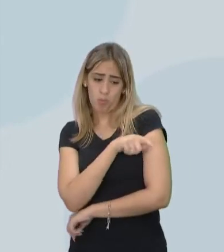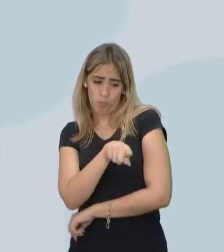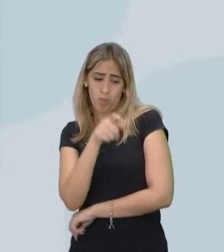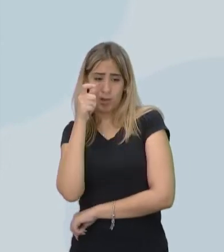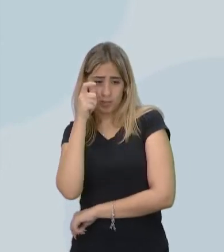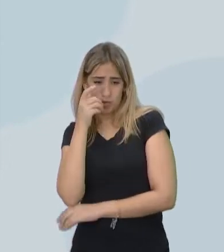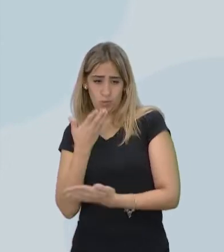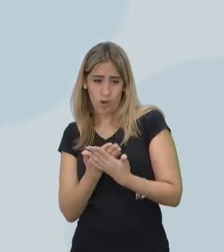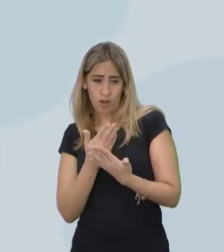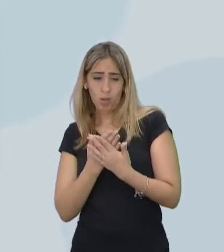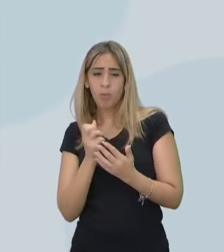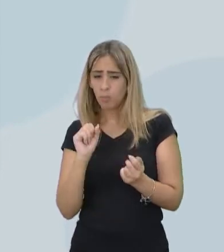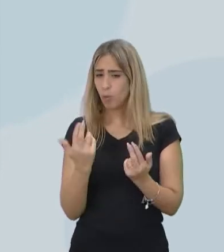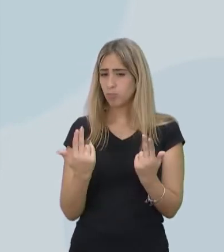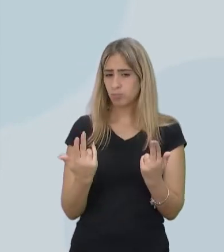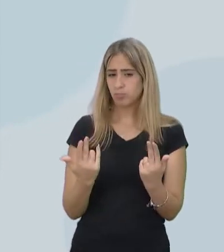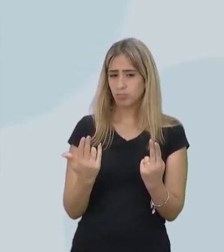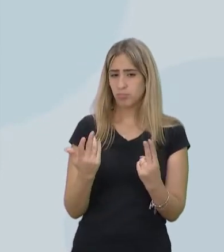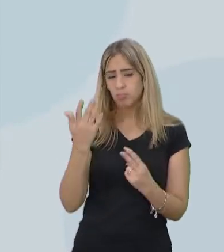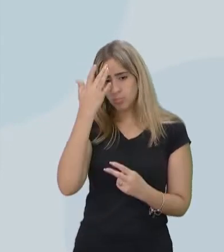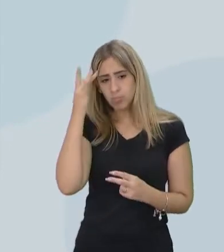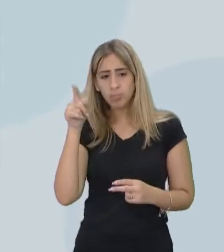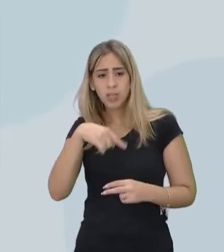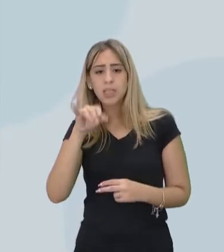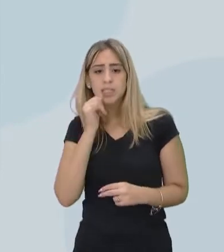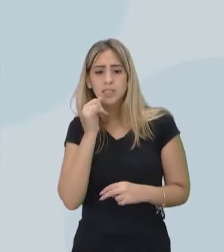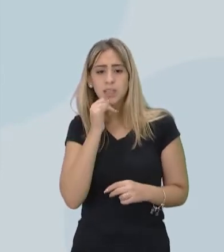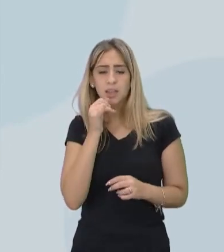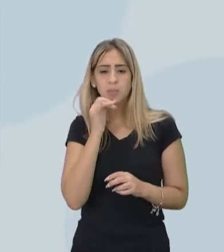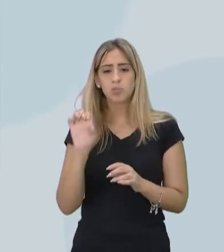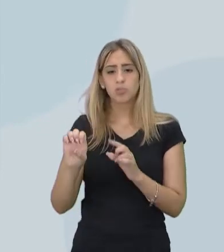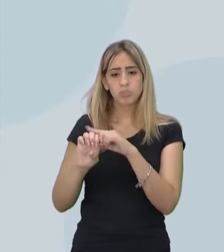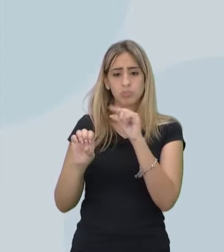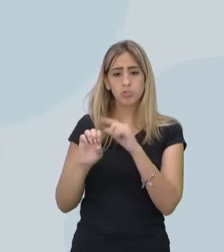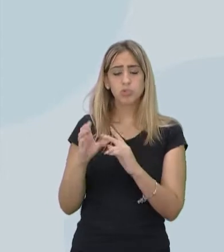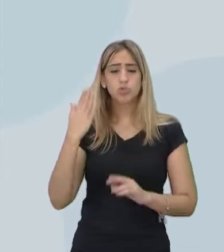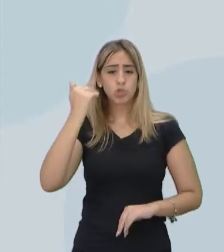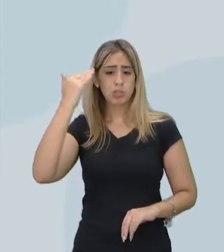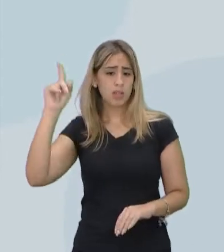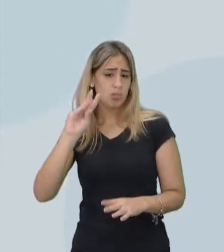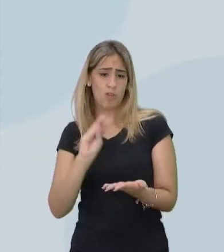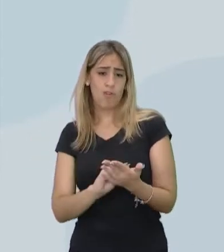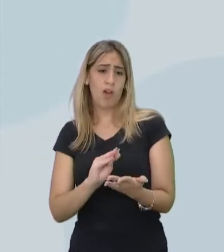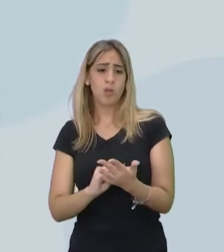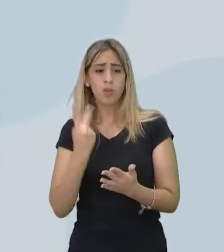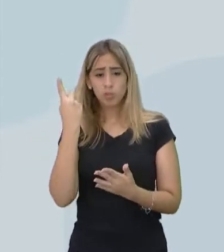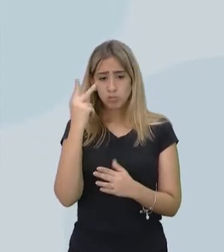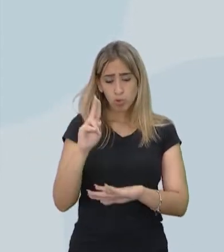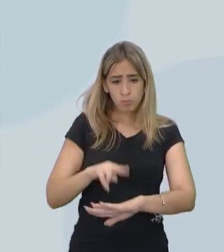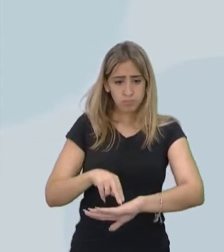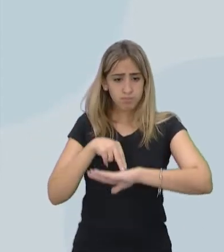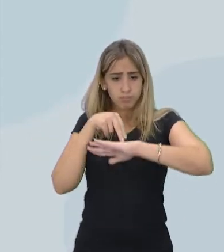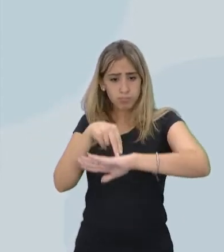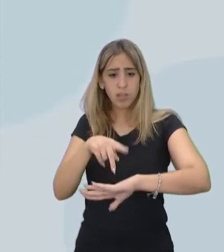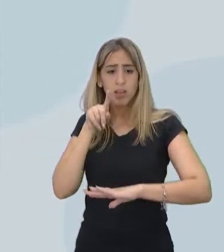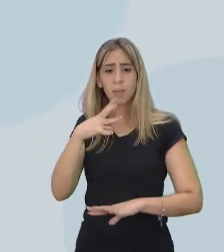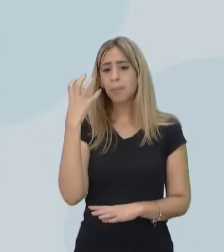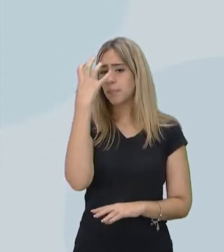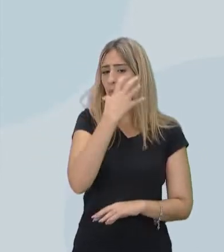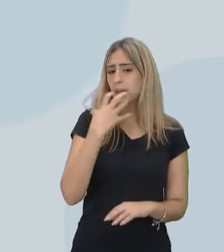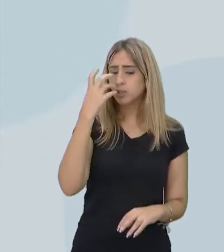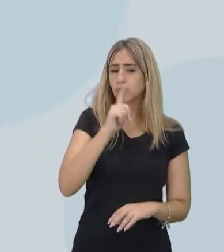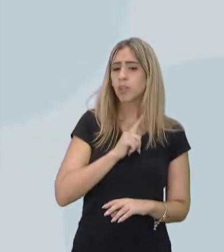Exemplos de empreendedores de sucesso não faltam. Tá aqui a Mara que não deixa a gente mentir. Sua postura é focada na paixão por